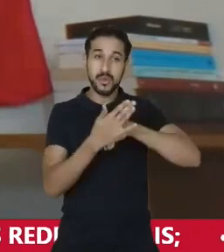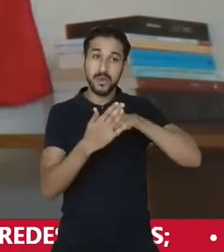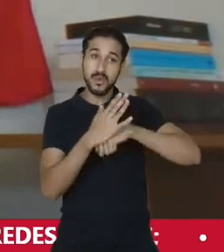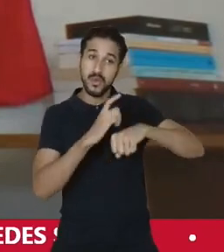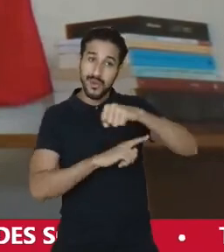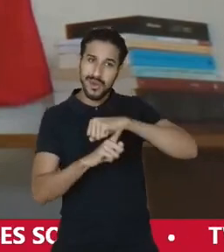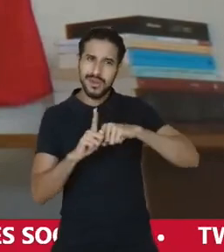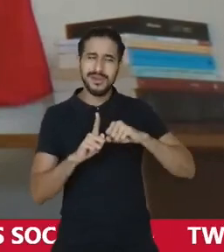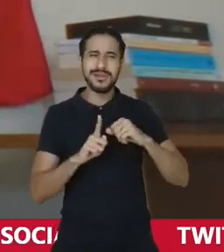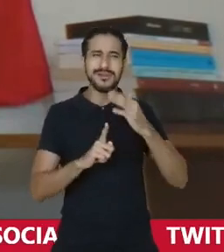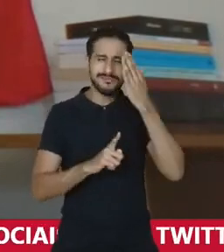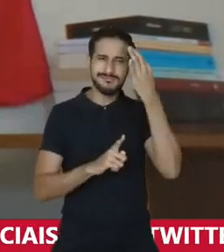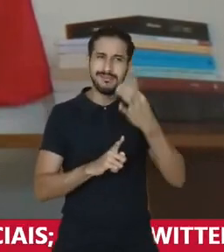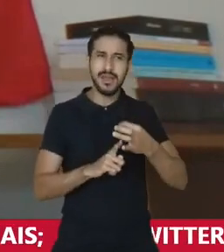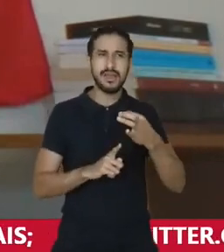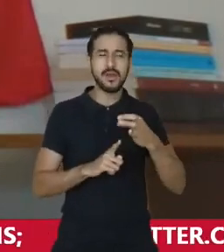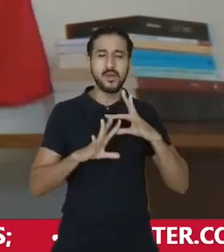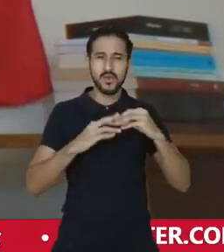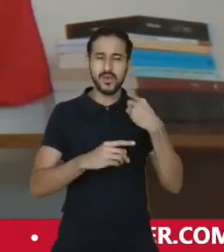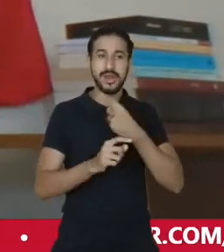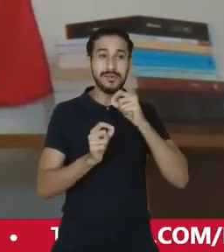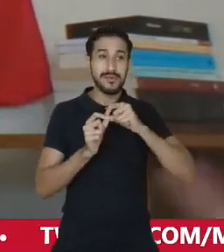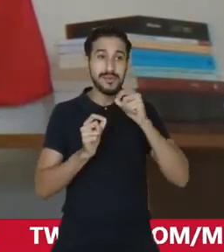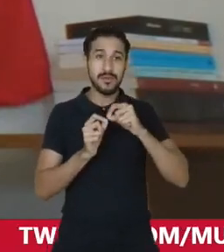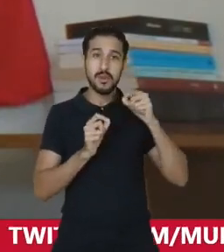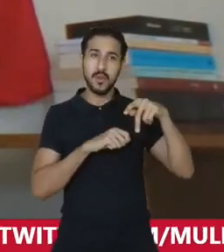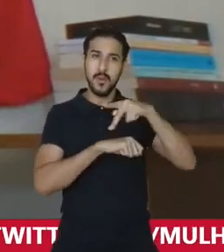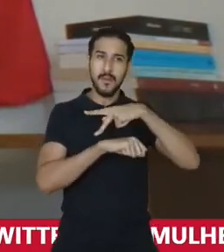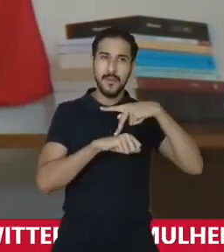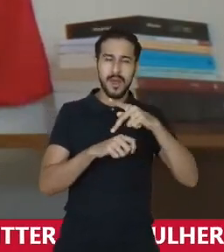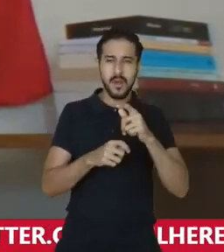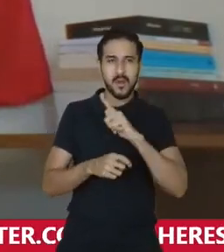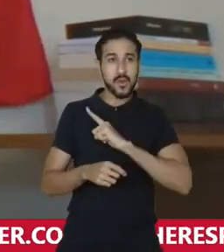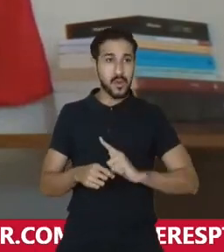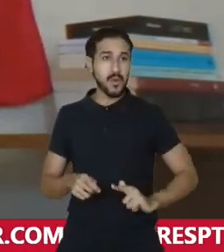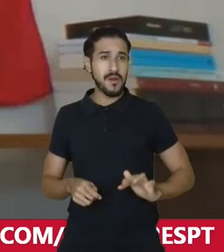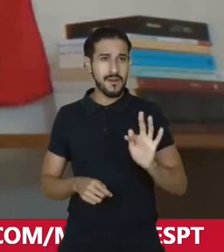dúvida nenhuma, tudo que nós fizemos no Estado, à frente do governo